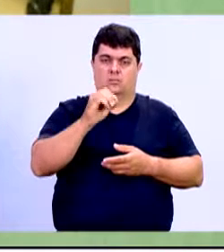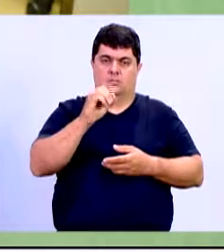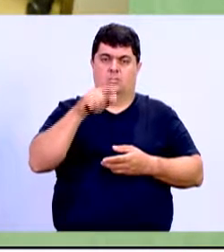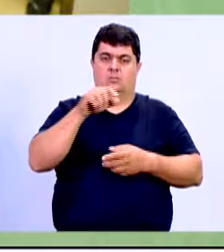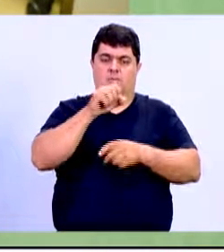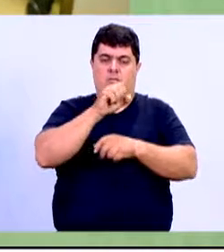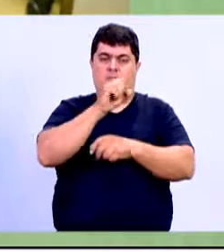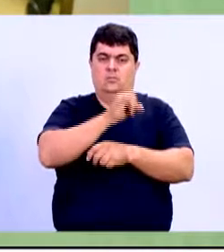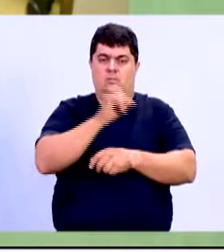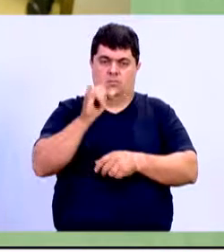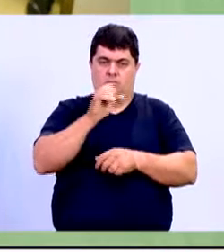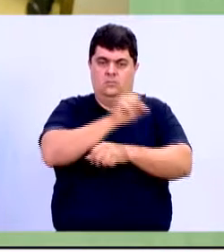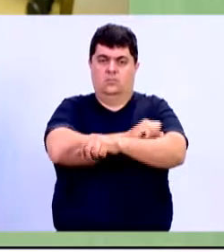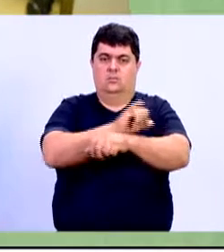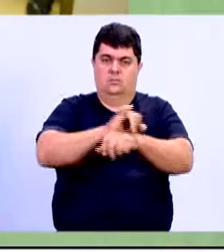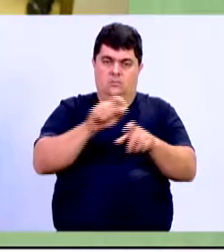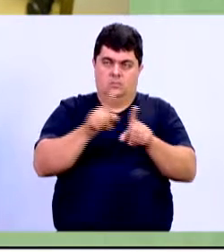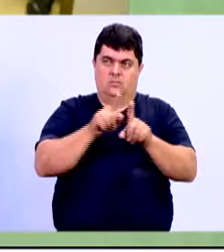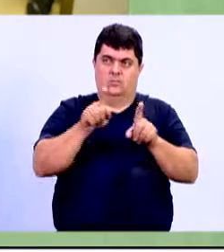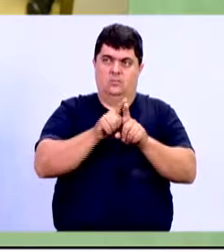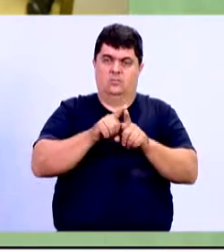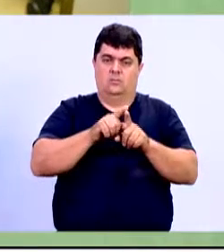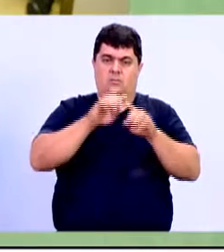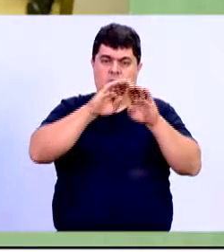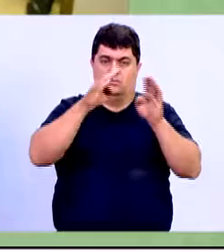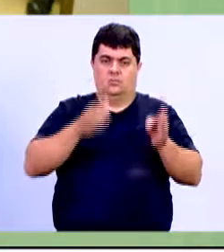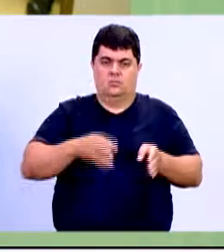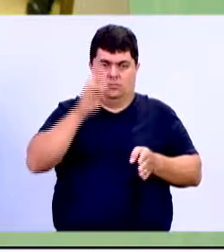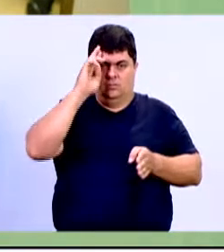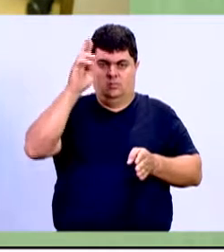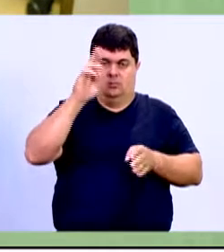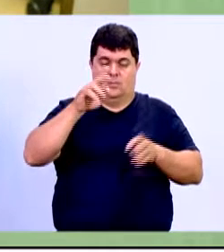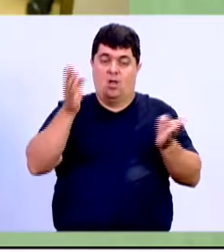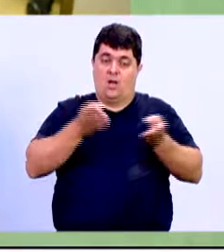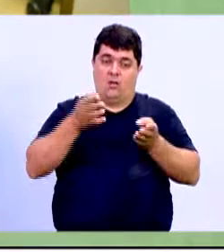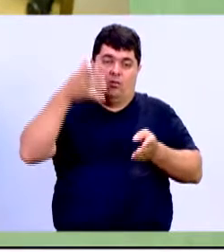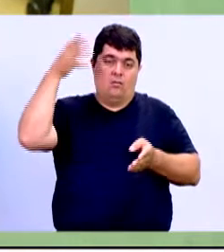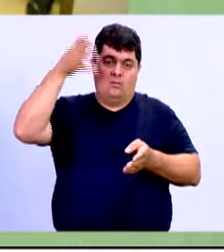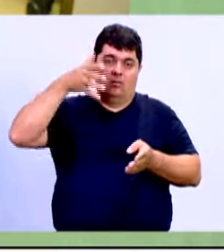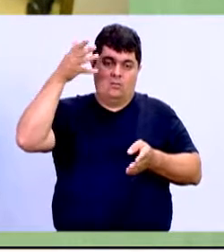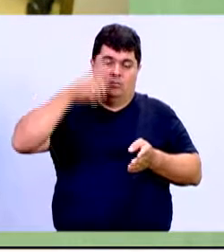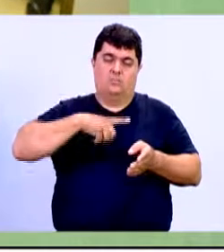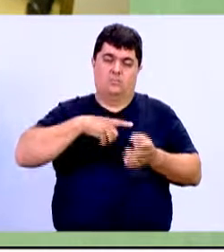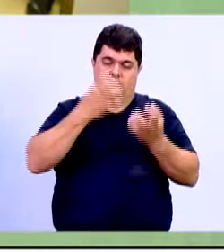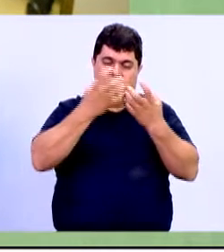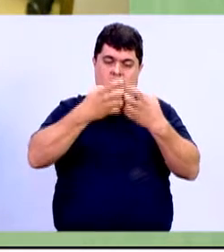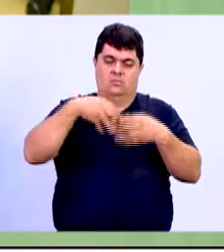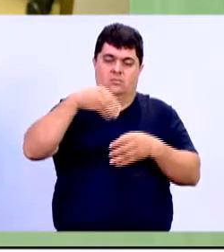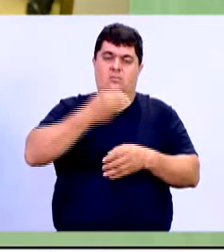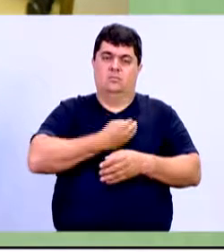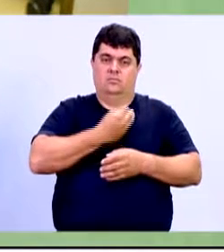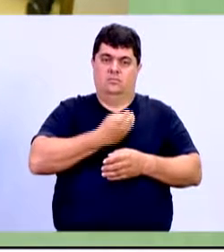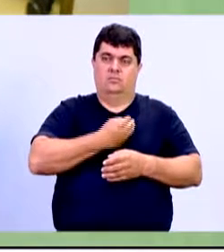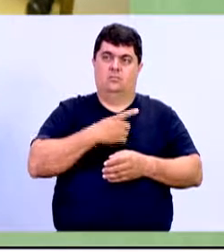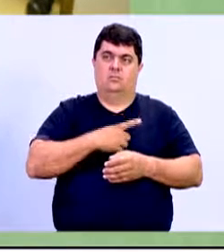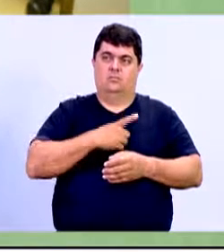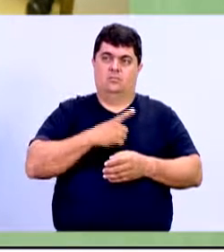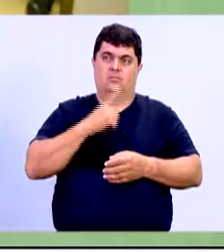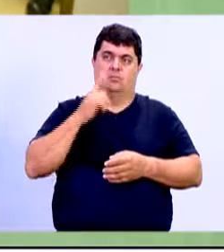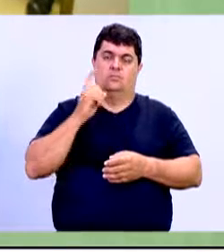do Senai, né? Cuida dos nossos servidores Windows, está agora nesse momento inclusive proferindo uma palestra aqui no IFRO,